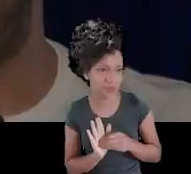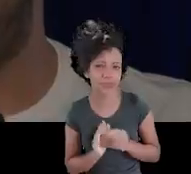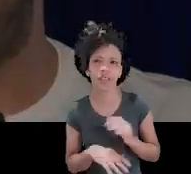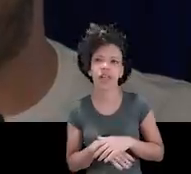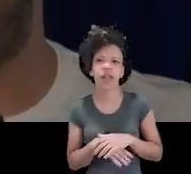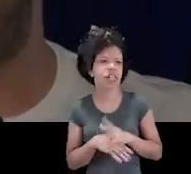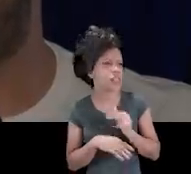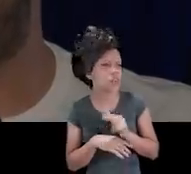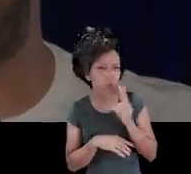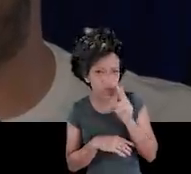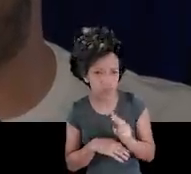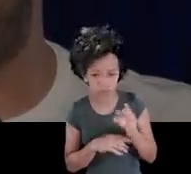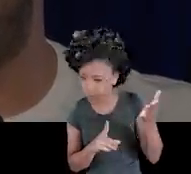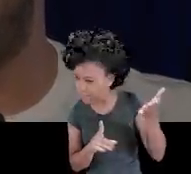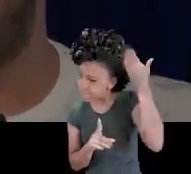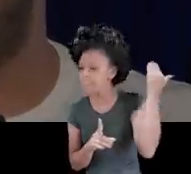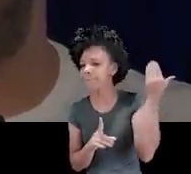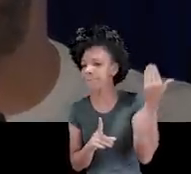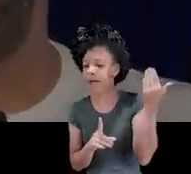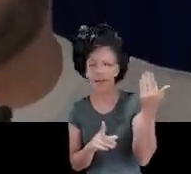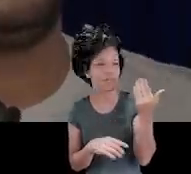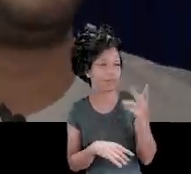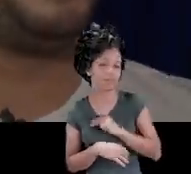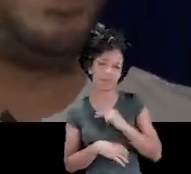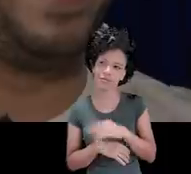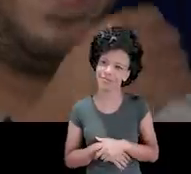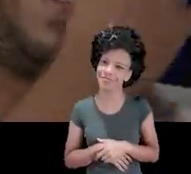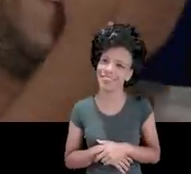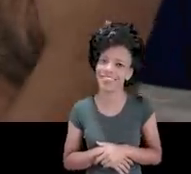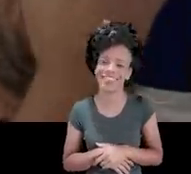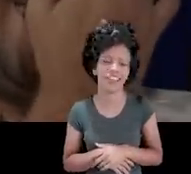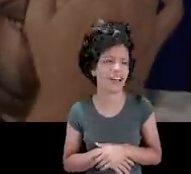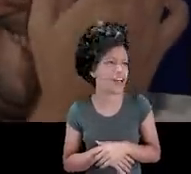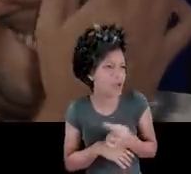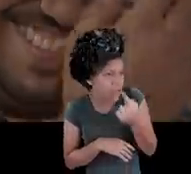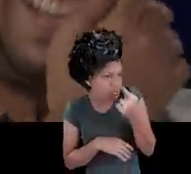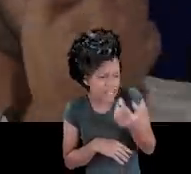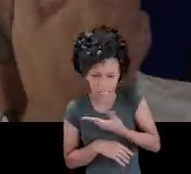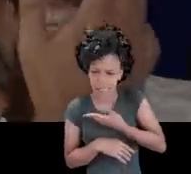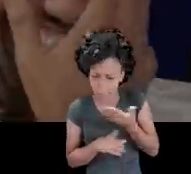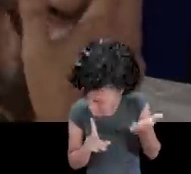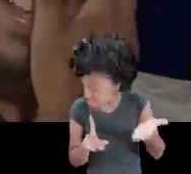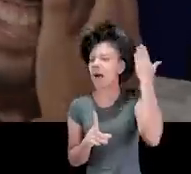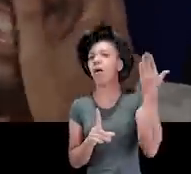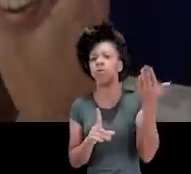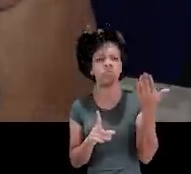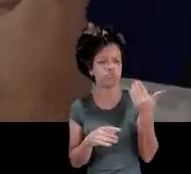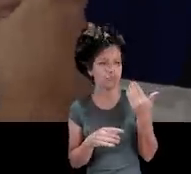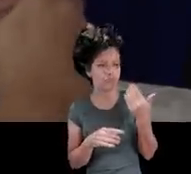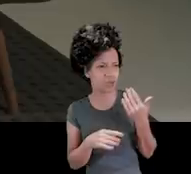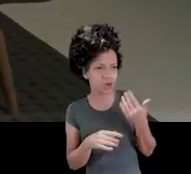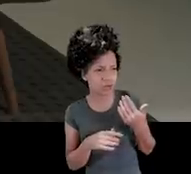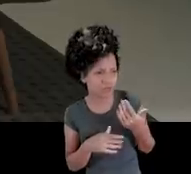que você nunca viu na tua vida dar um tapa. Até, nossa, o cara cria uma intimidade de melhor amigo e fala, ei, pau! Fala, puta, não deu pra